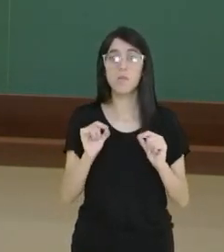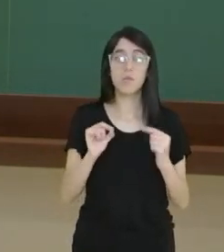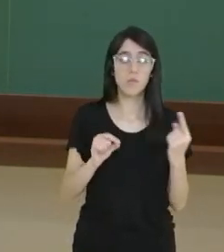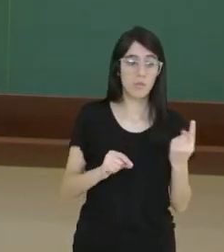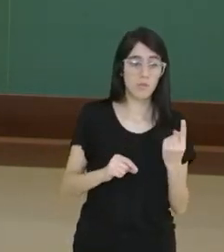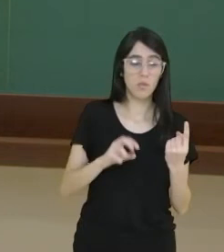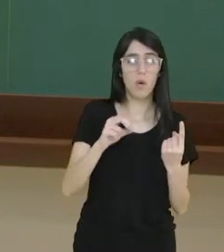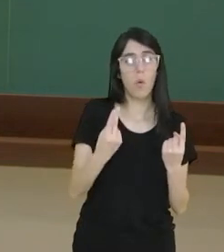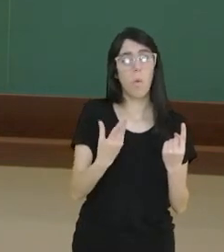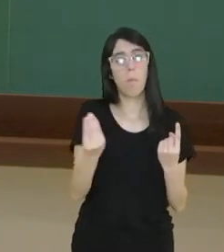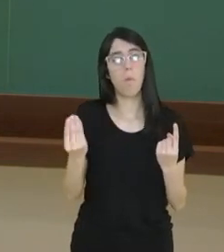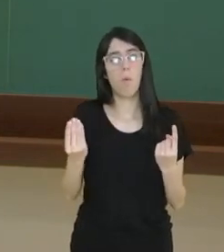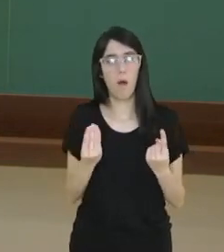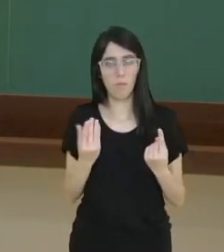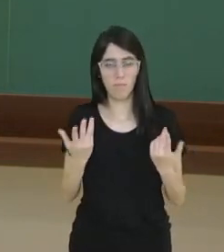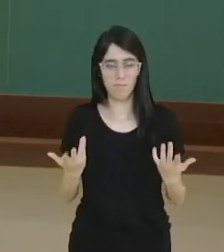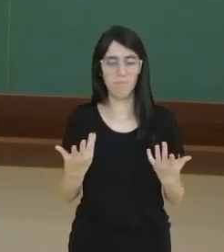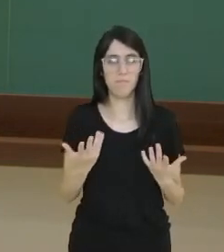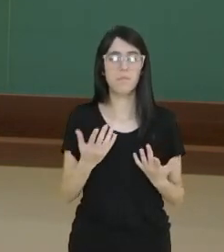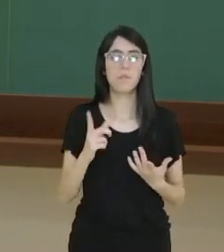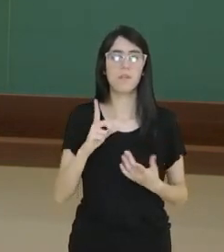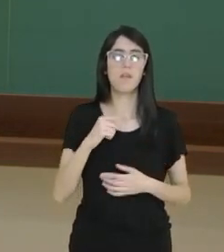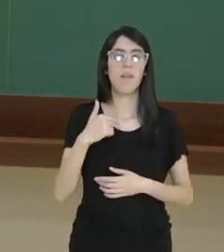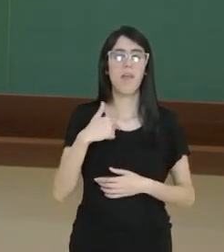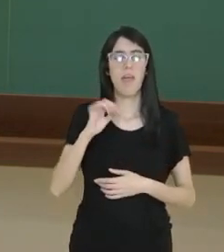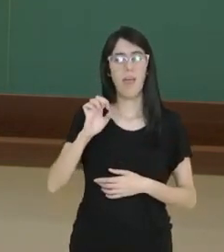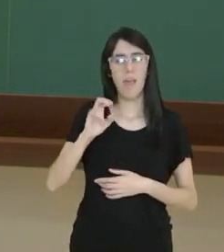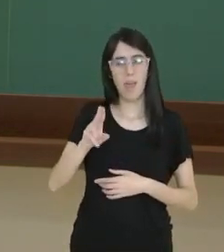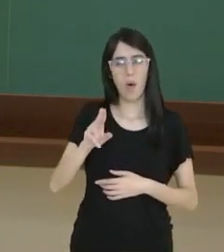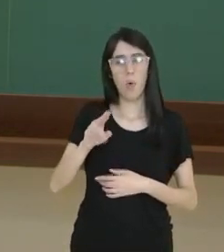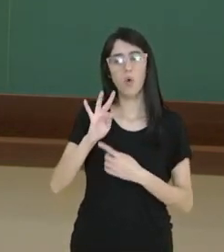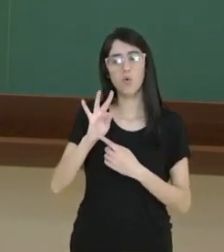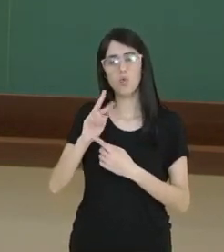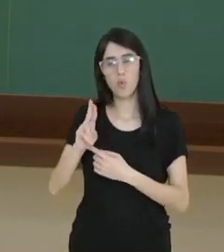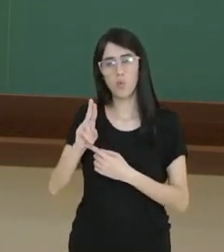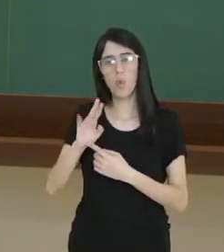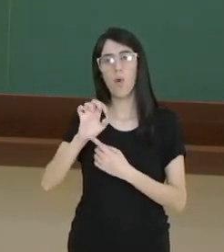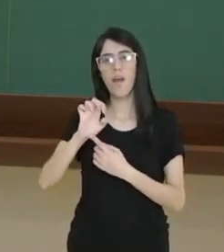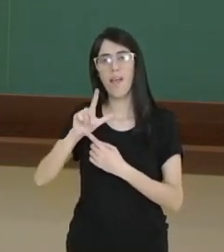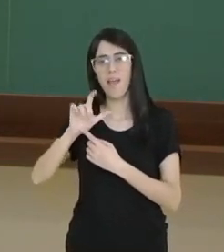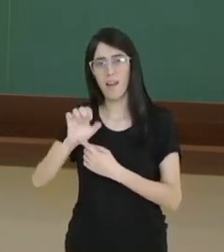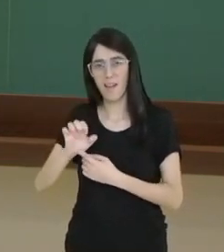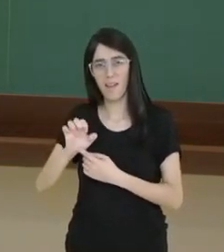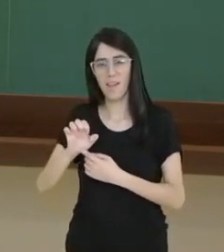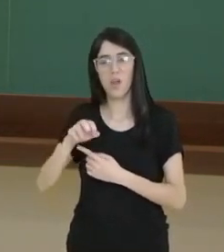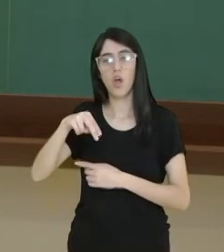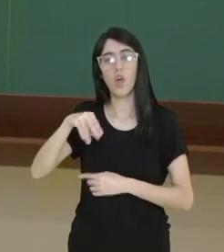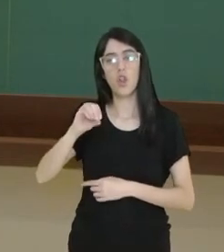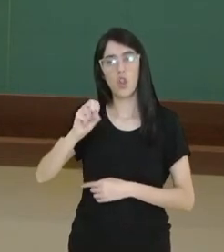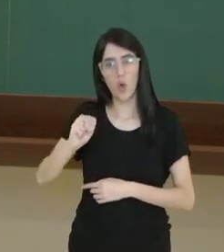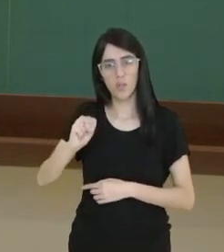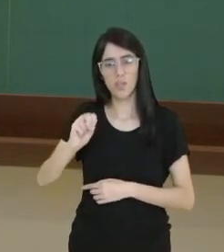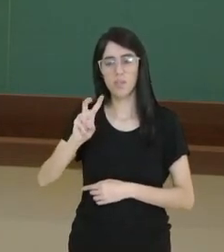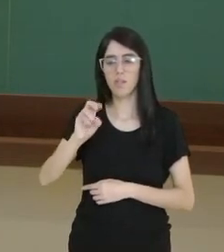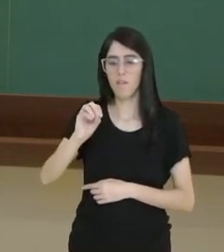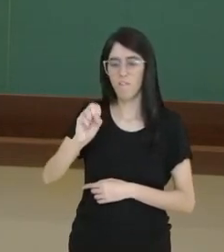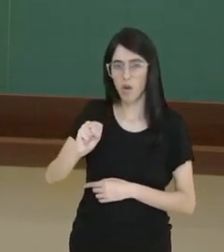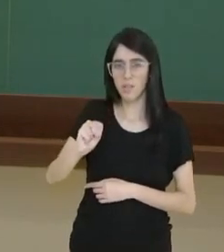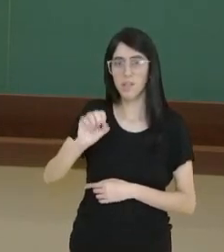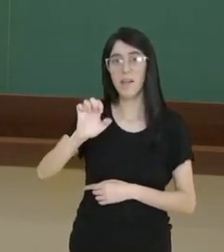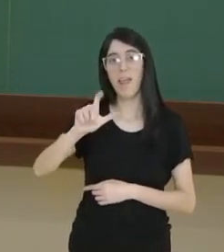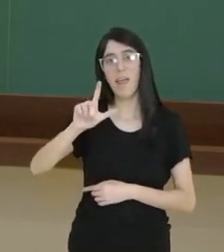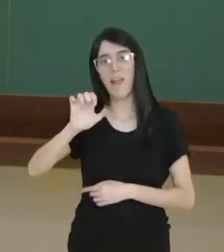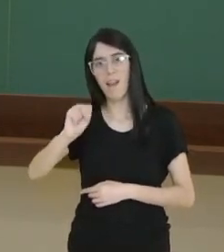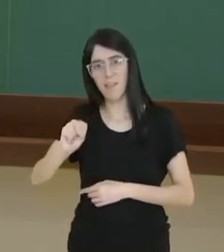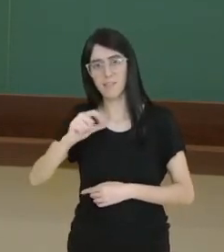as pessoas do discurso. Eu, tu, ele, nós, vós e eles, tá? Então, não esqueçam lá as